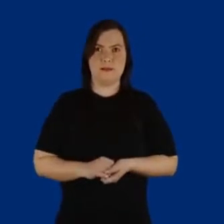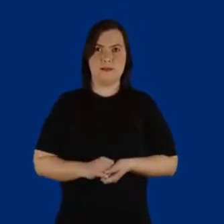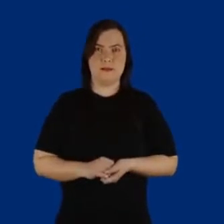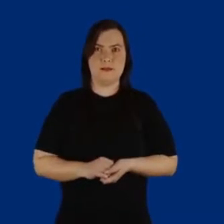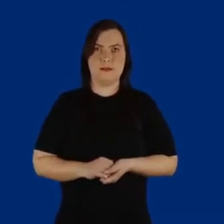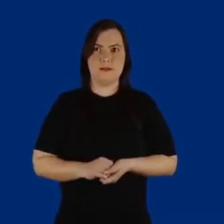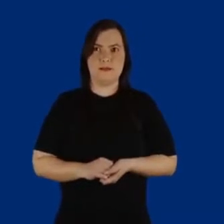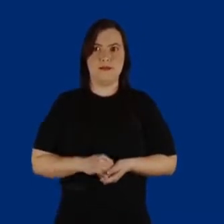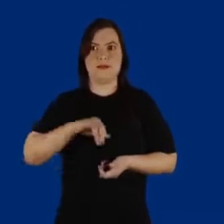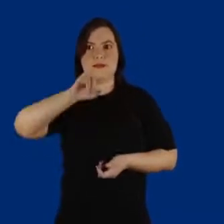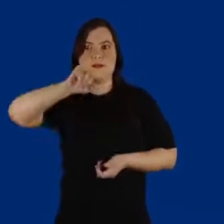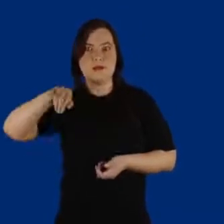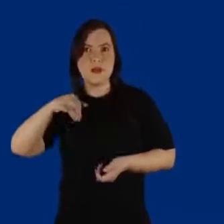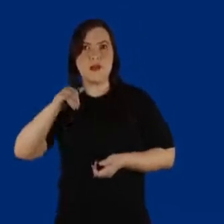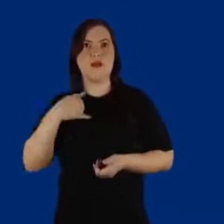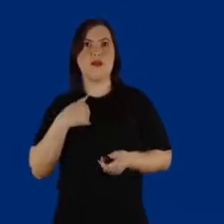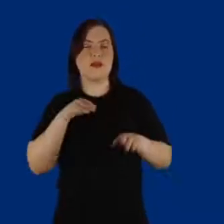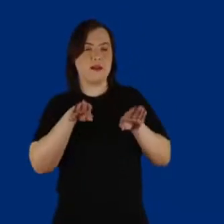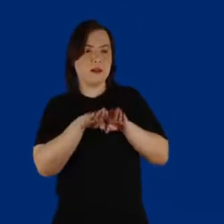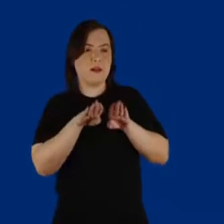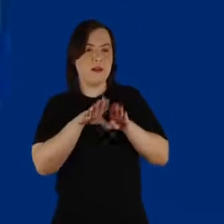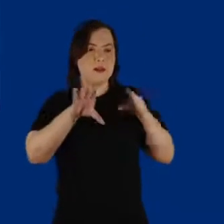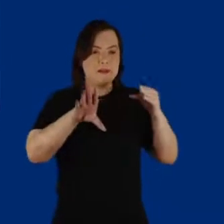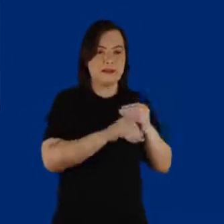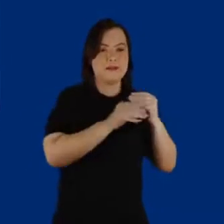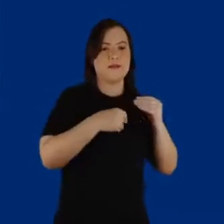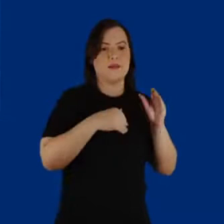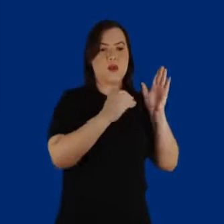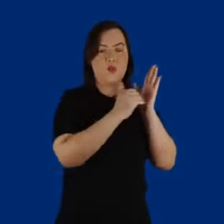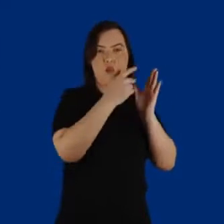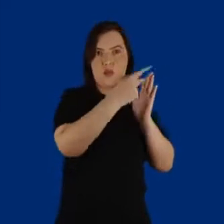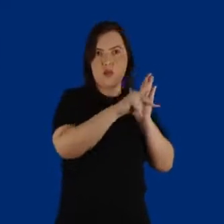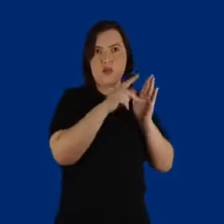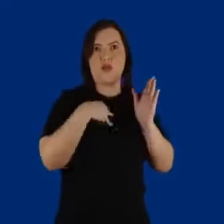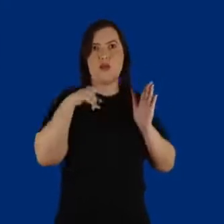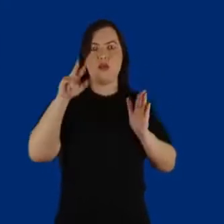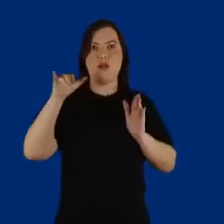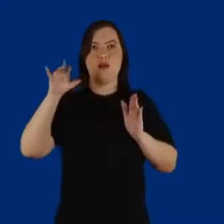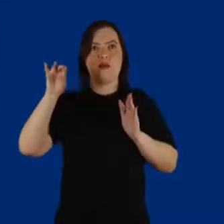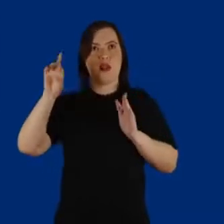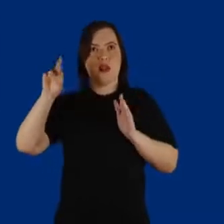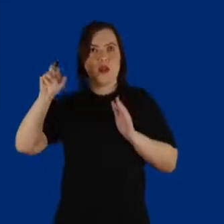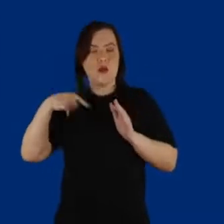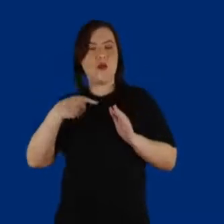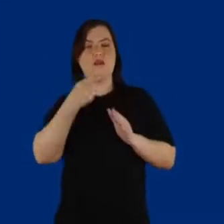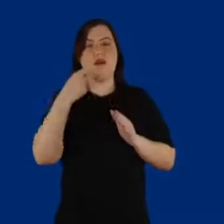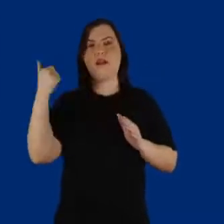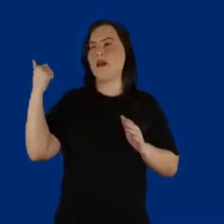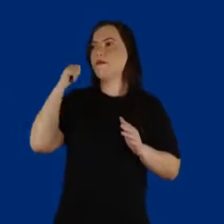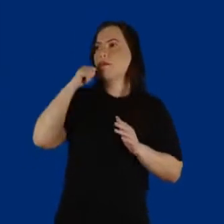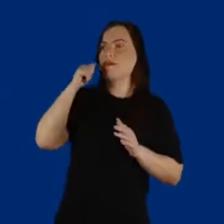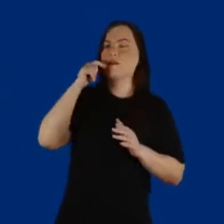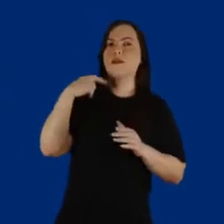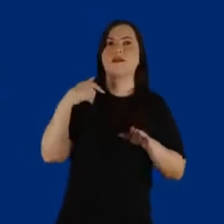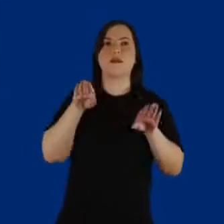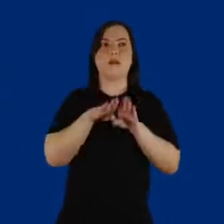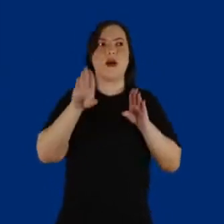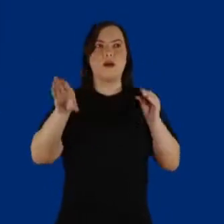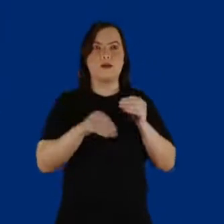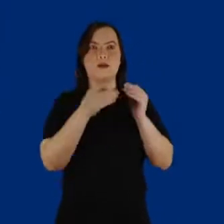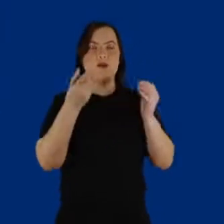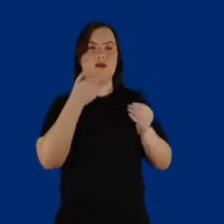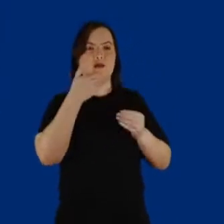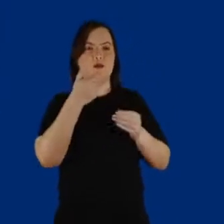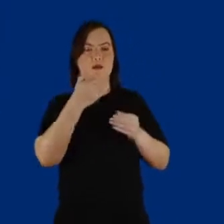Vou aproveitar os seus últimos comentários, Vitor, e já convidar a Jesuit e o Vitor a fazer as suas